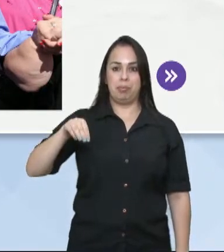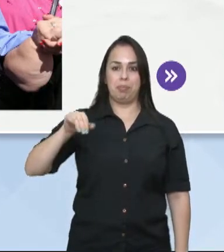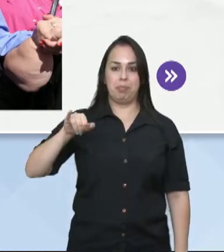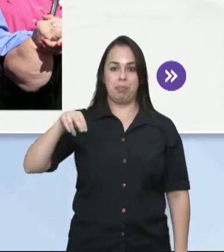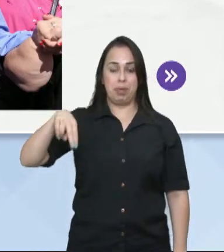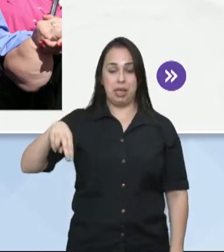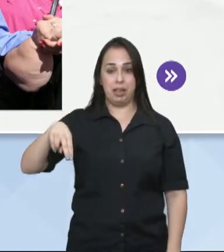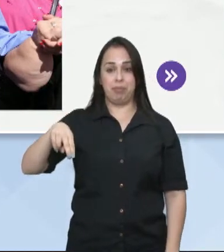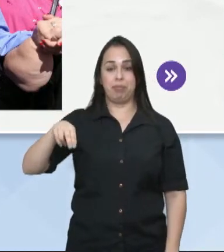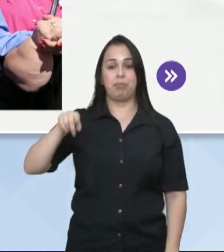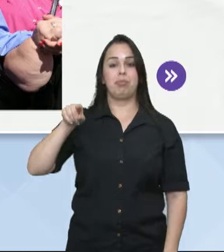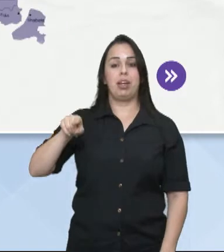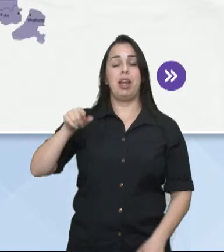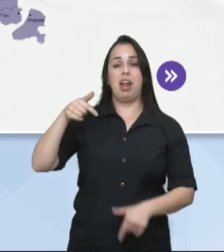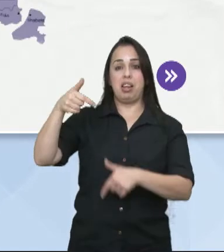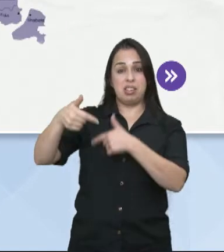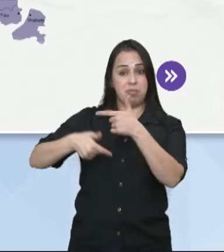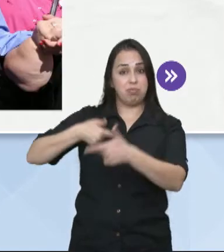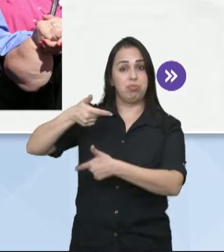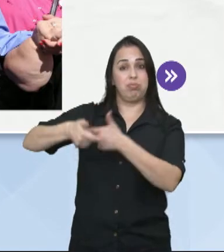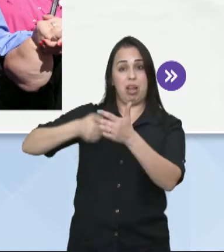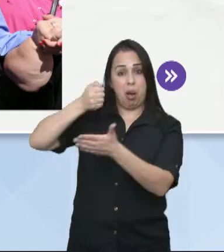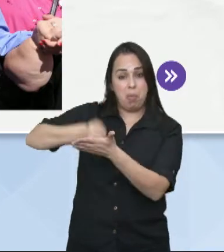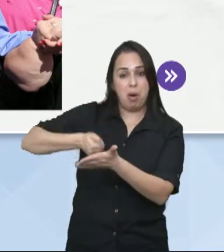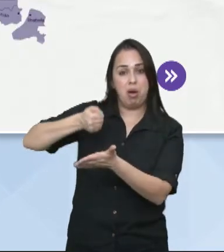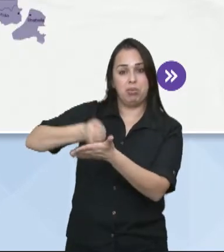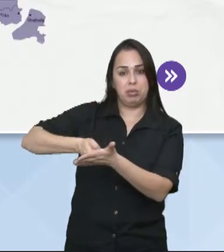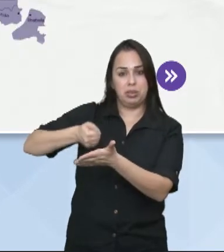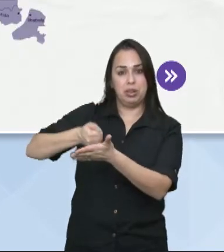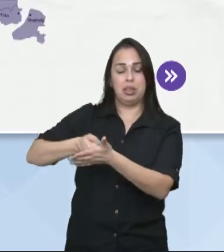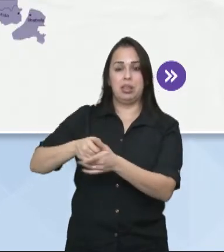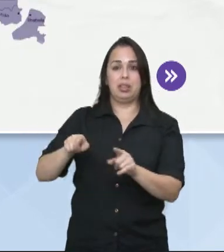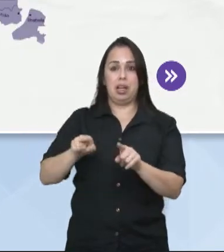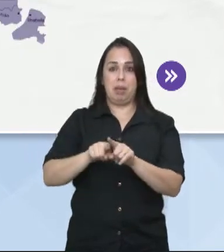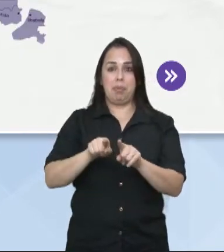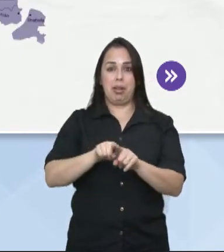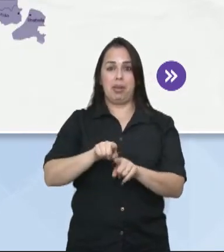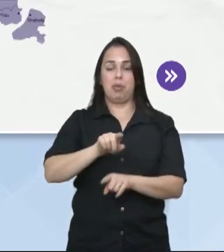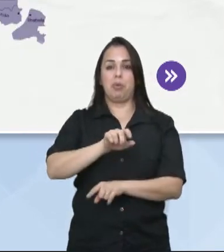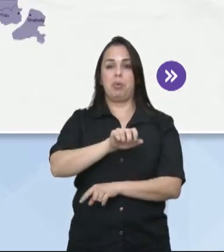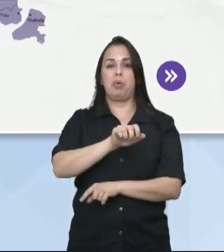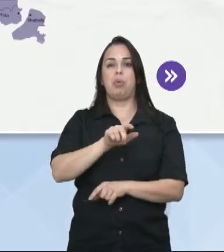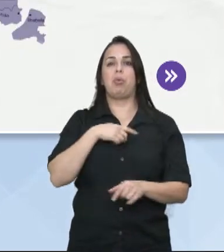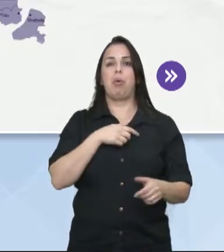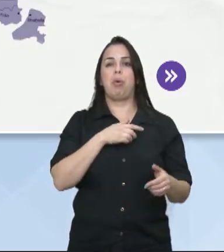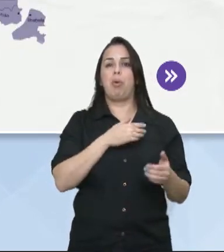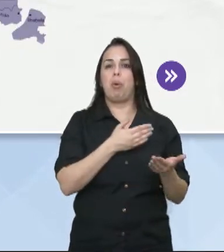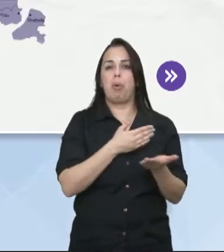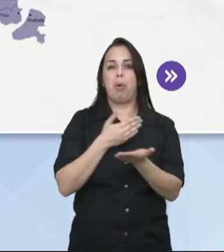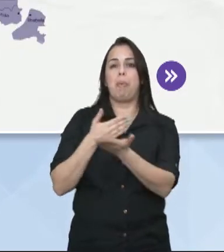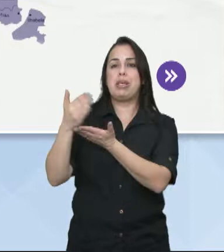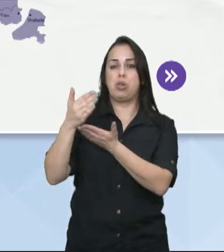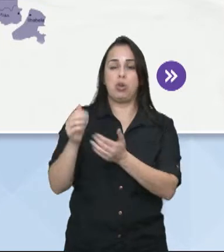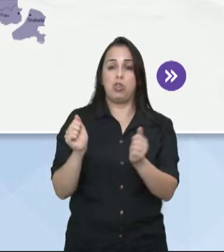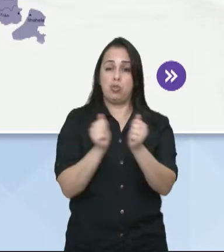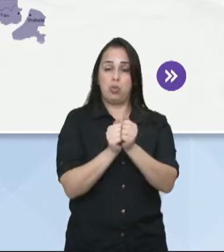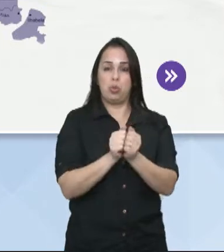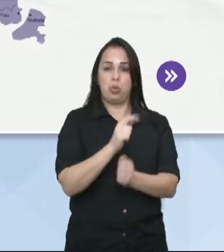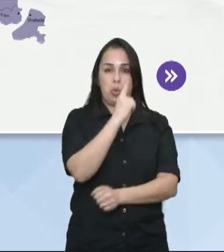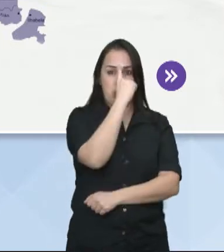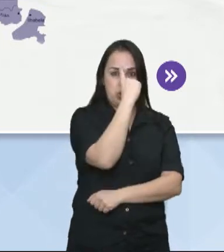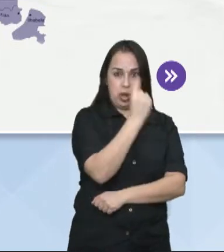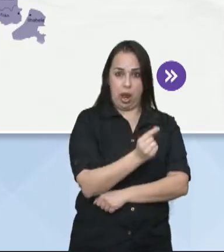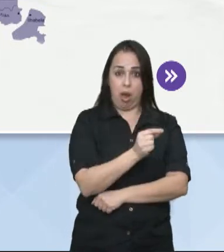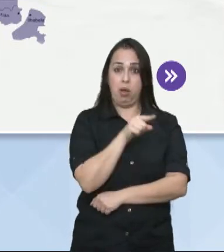Sempre engajada nas causas sociais, Lu Alckmin iniciou com Geraldo como prefeito essa